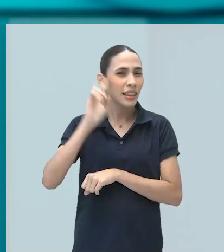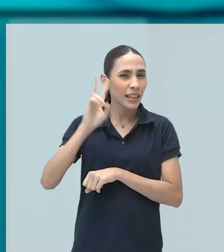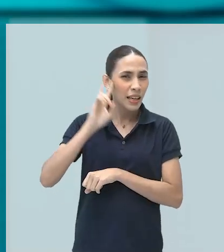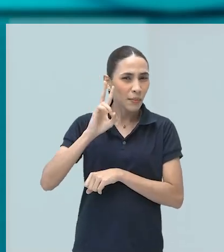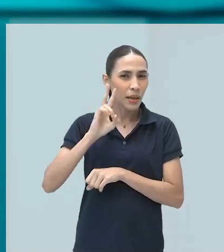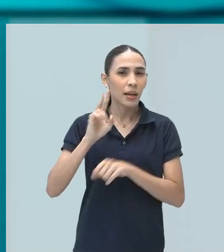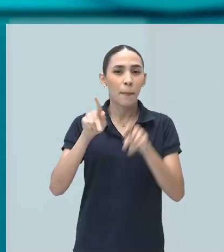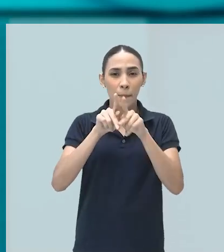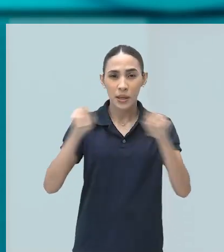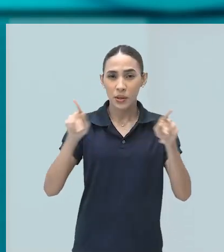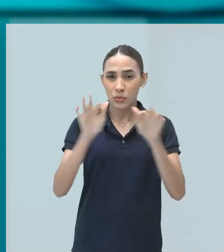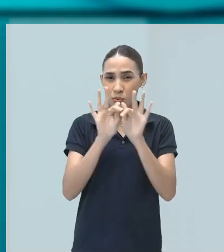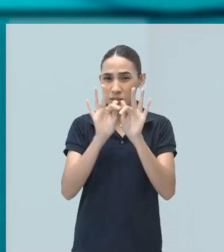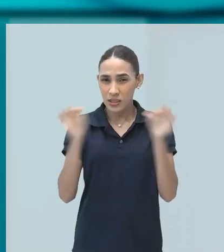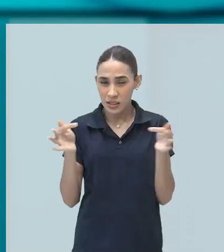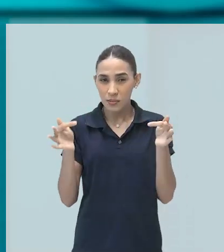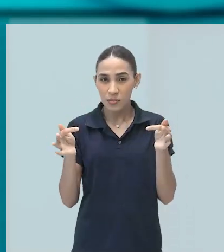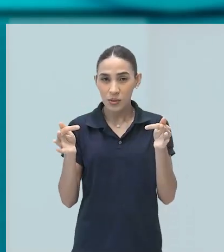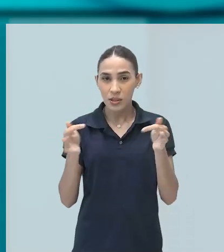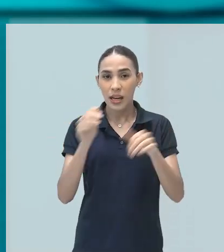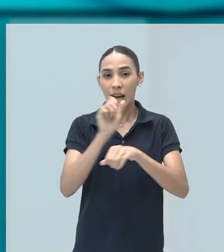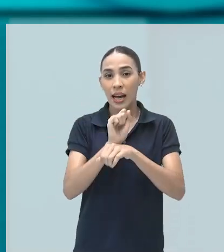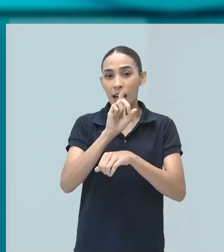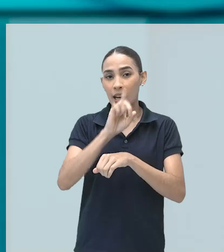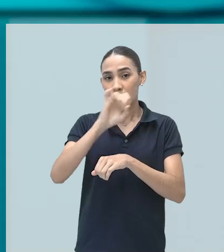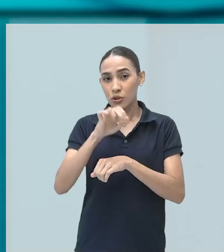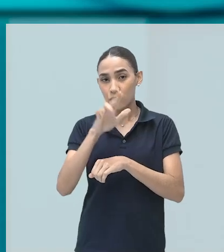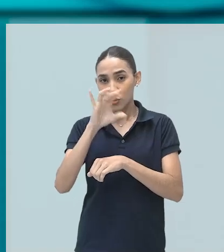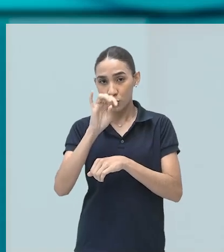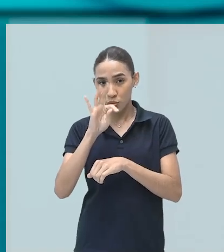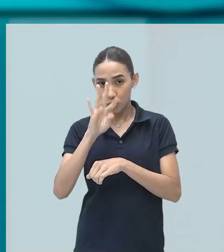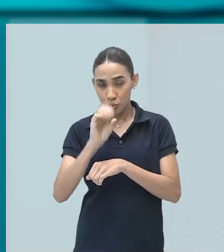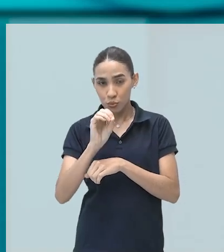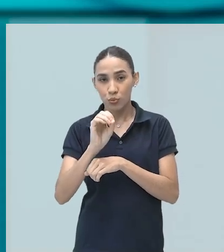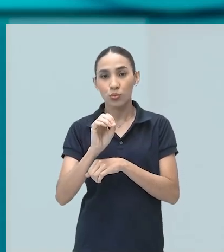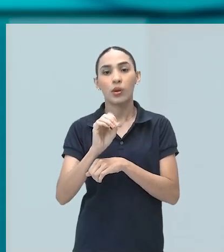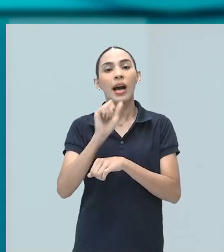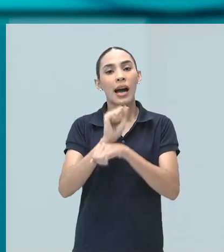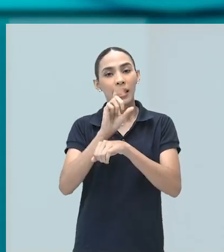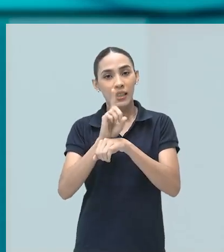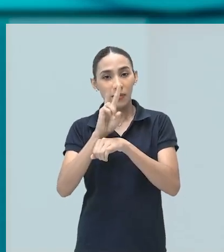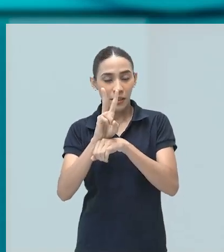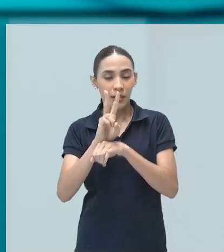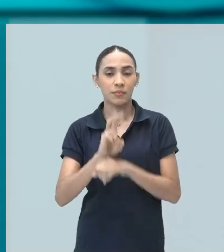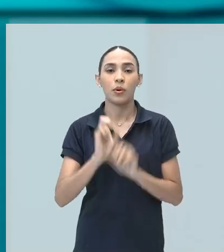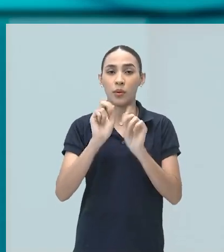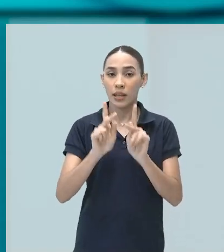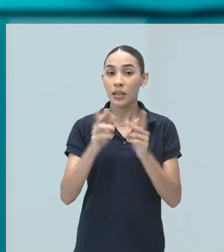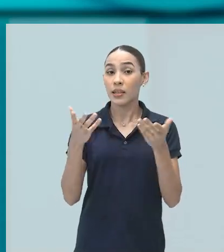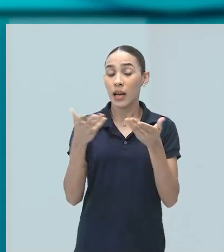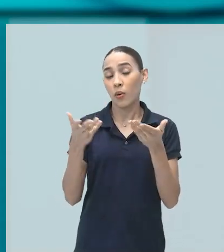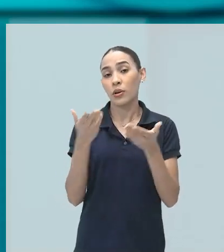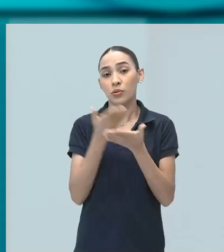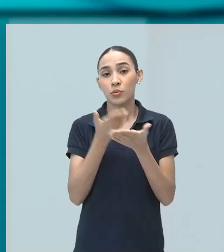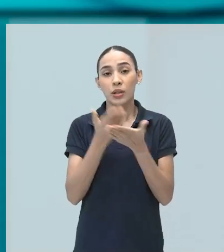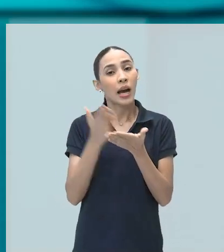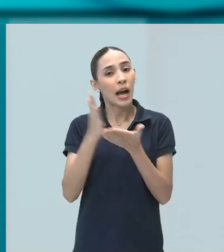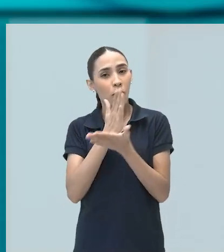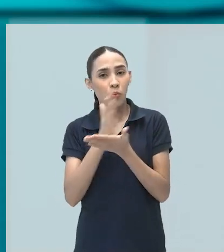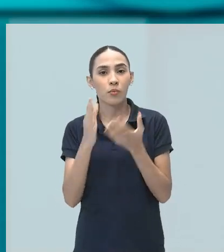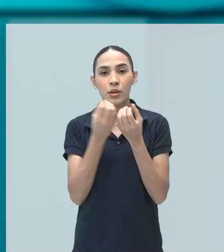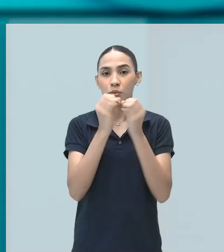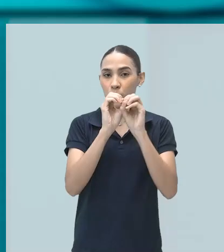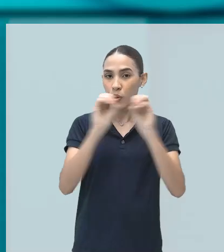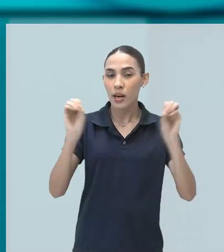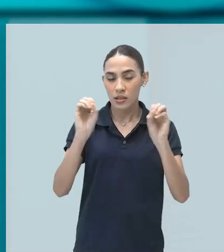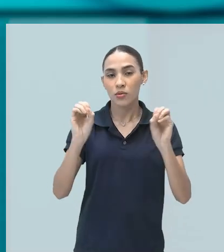período simples o adjunto adverbial? Pois bem, agora a gente vai ver que algumas orações fazem a função